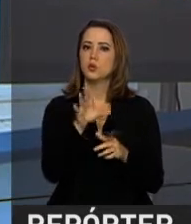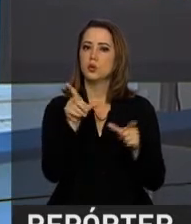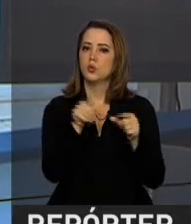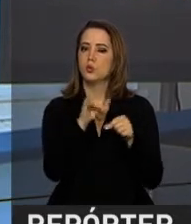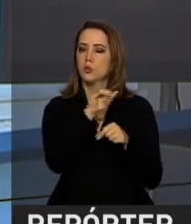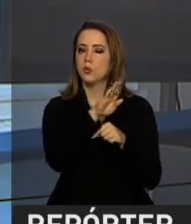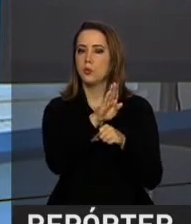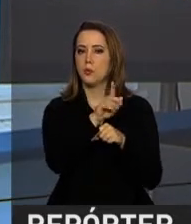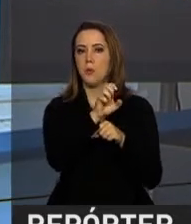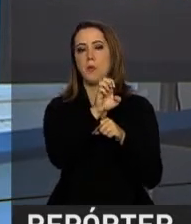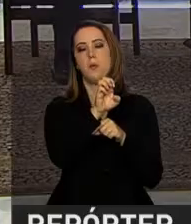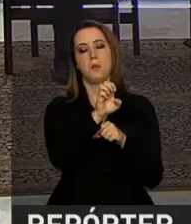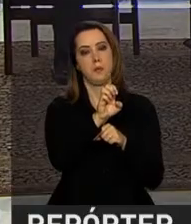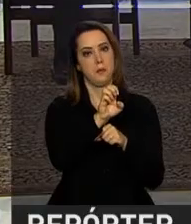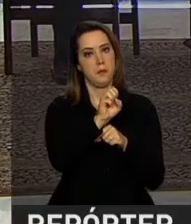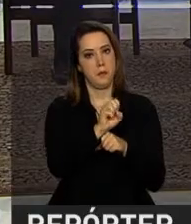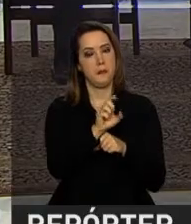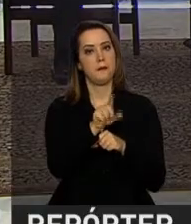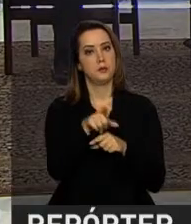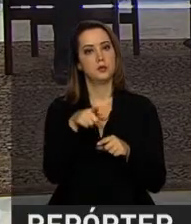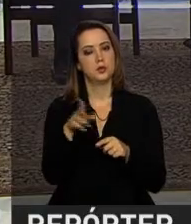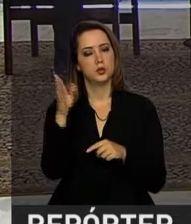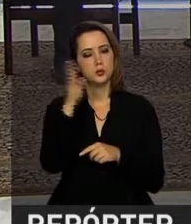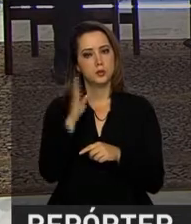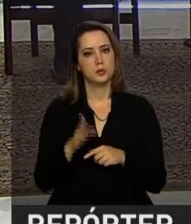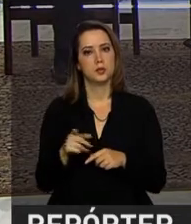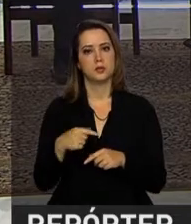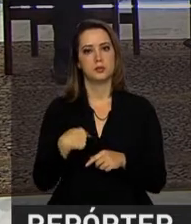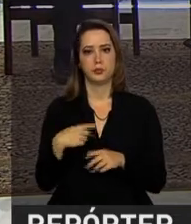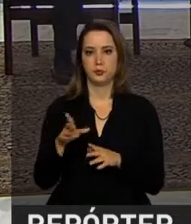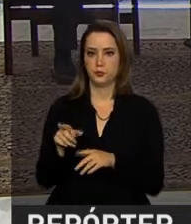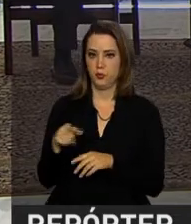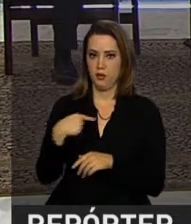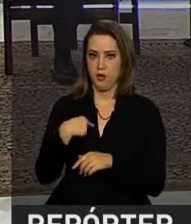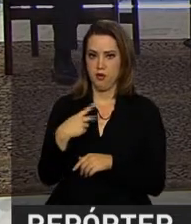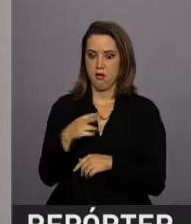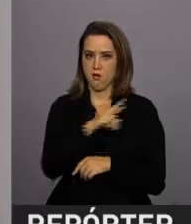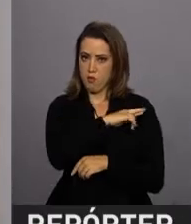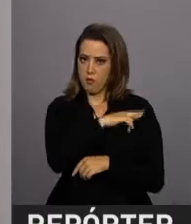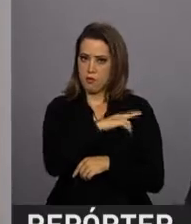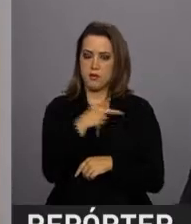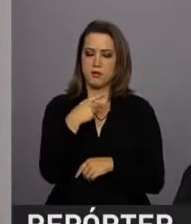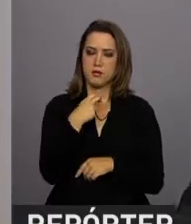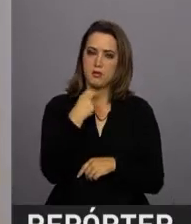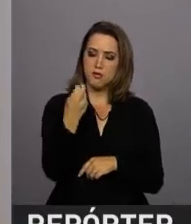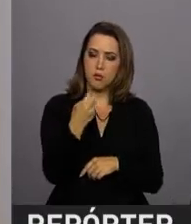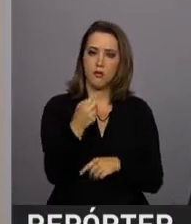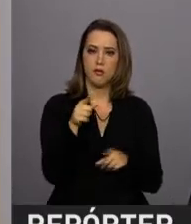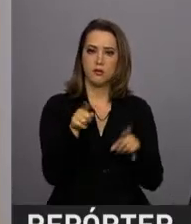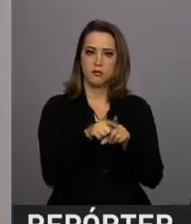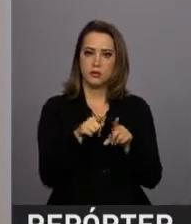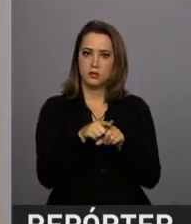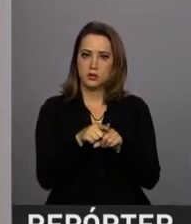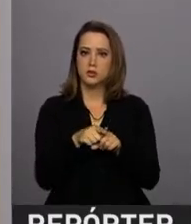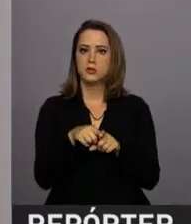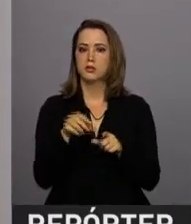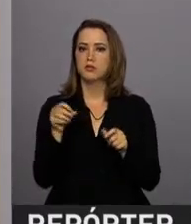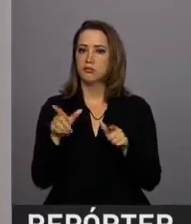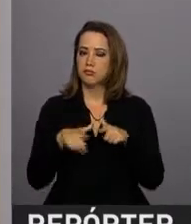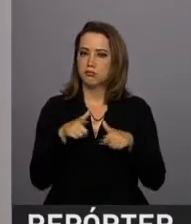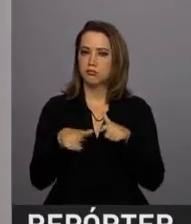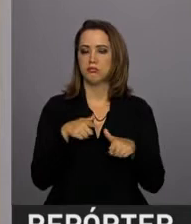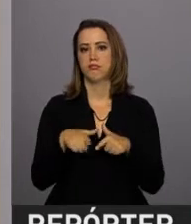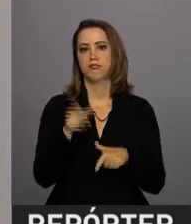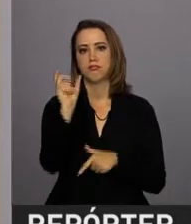para o brasileiro representa certa maneira a voz ea vez do cidadão comum